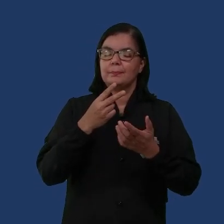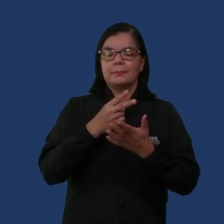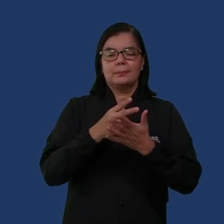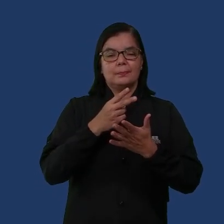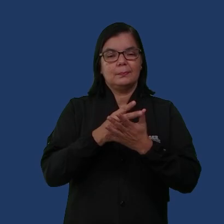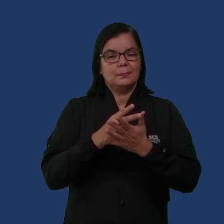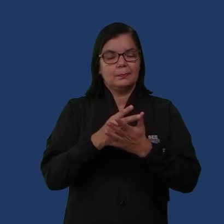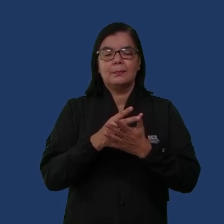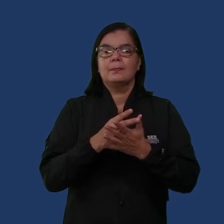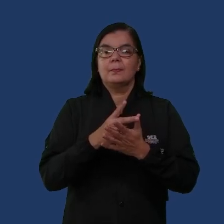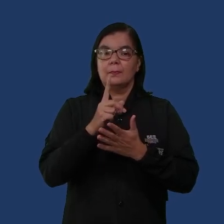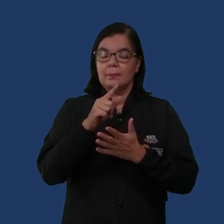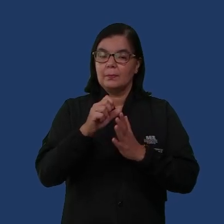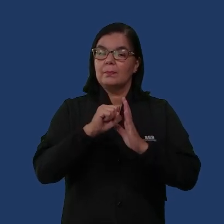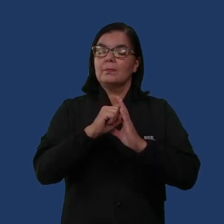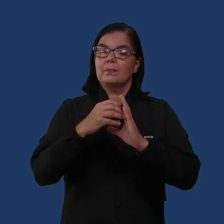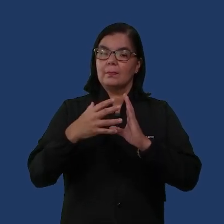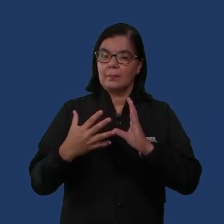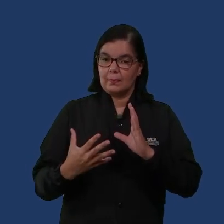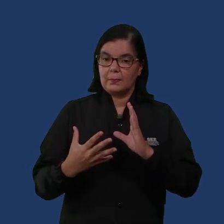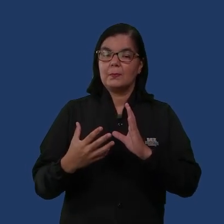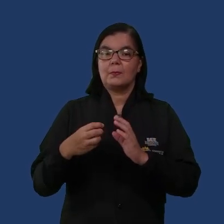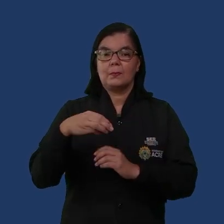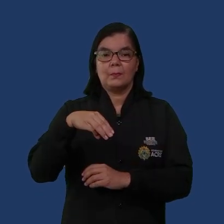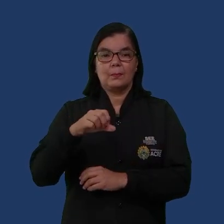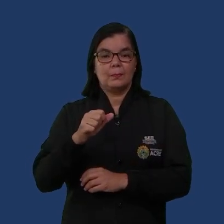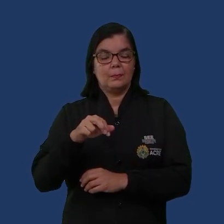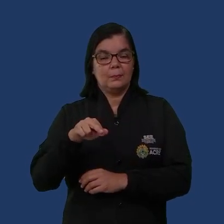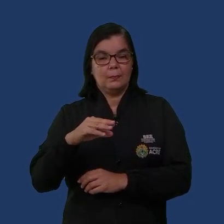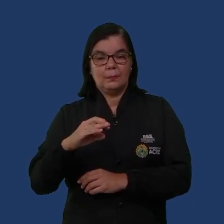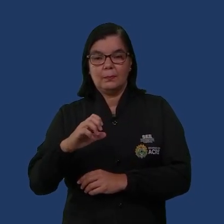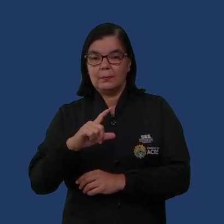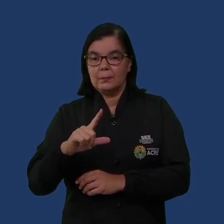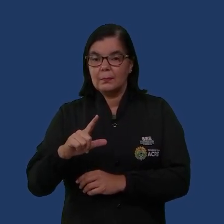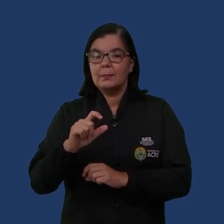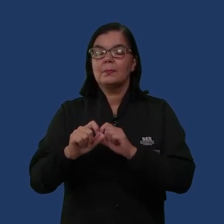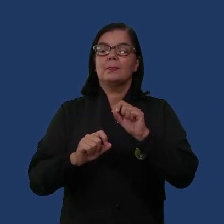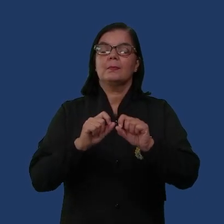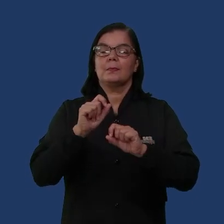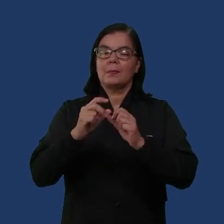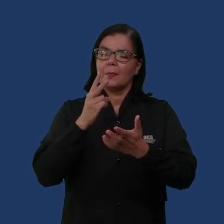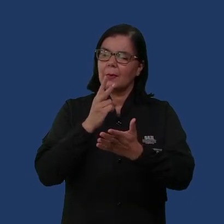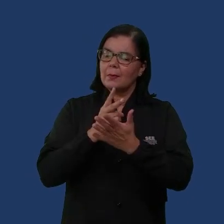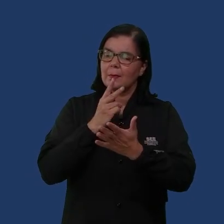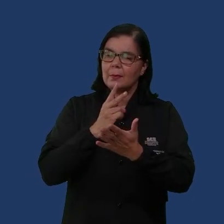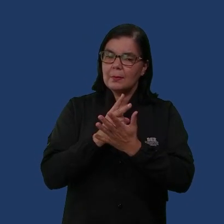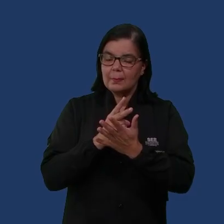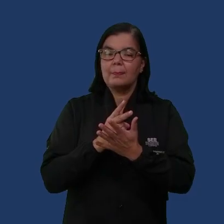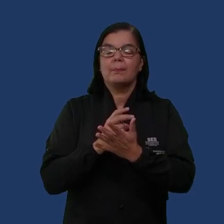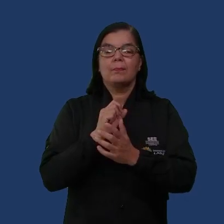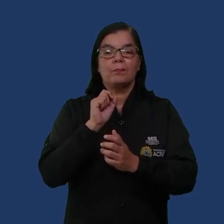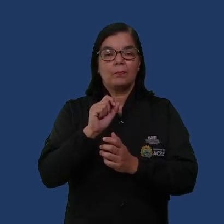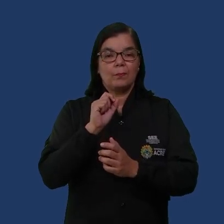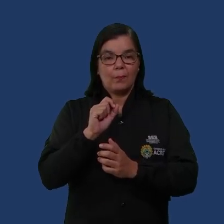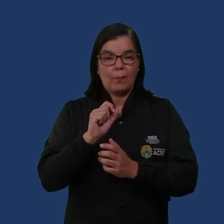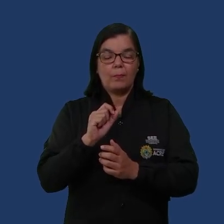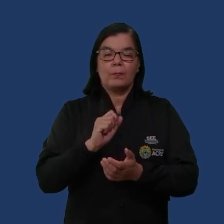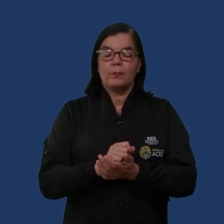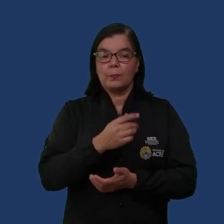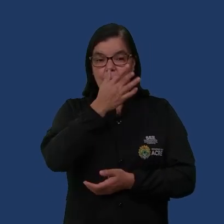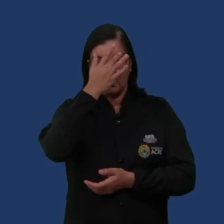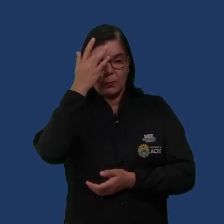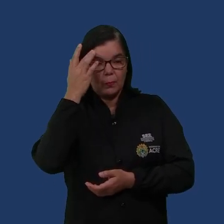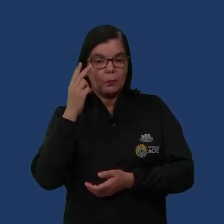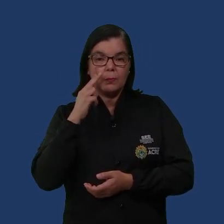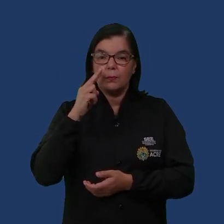sempre, inclusive é bem característico das obras de Marcel Duchamp, sempre fazer com que o